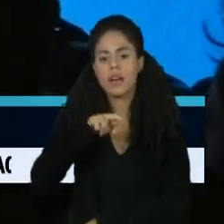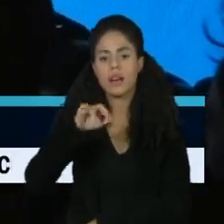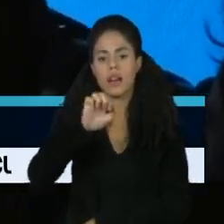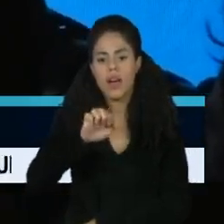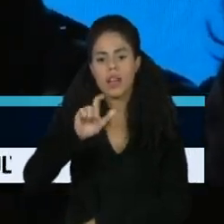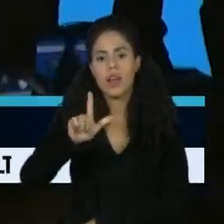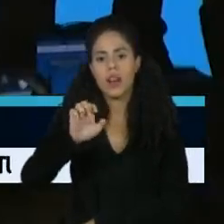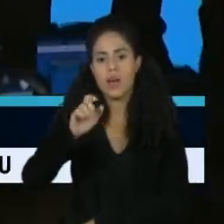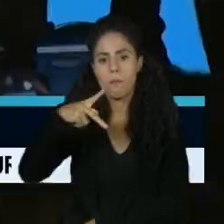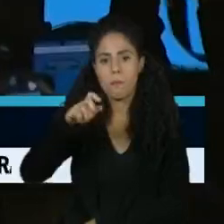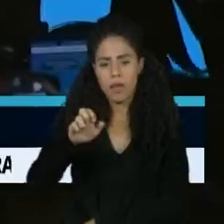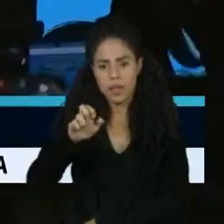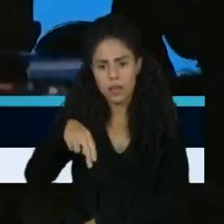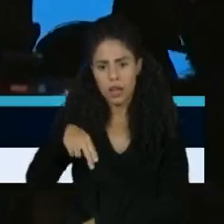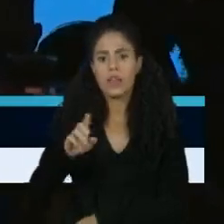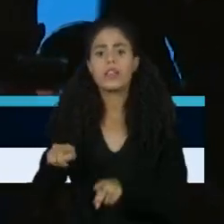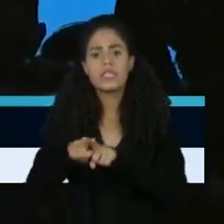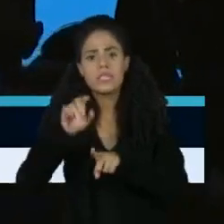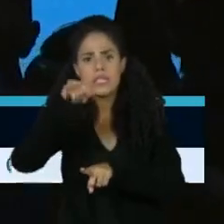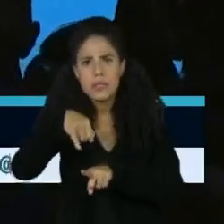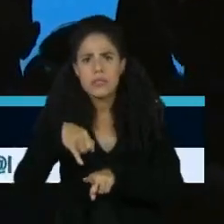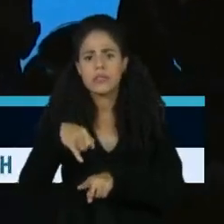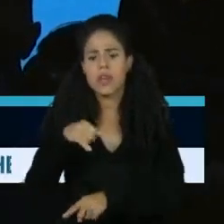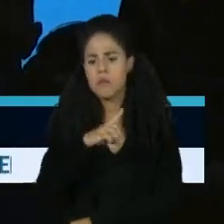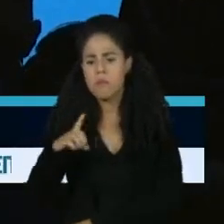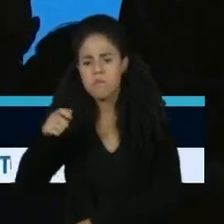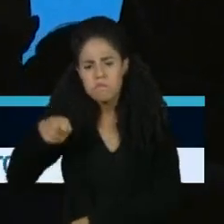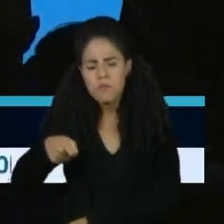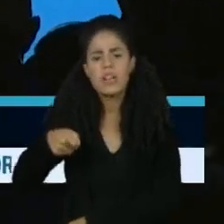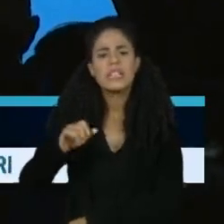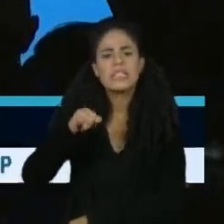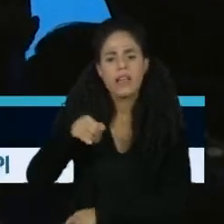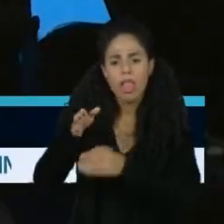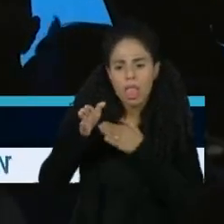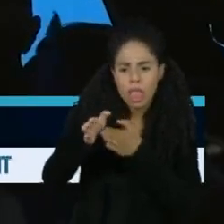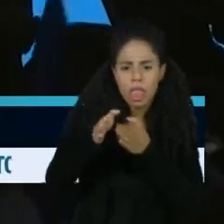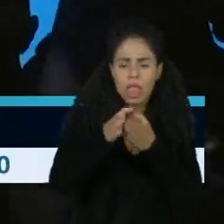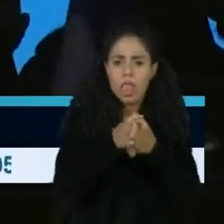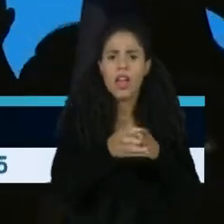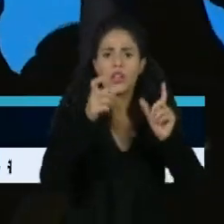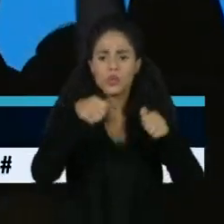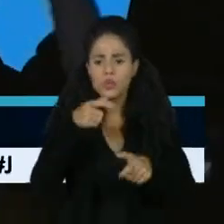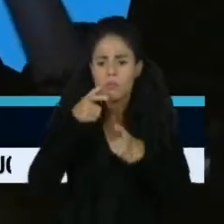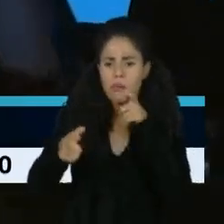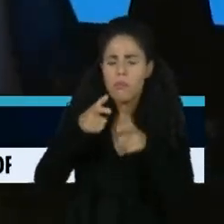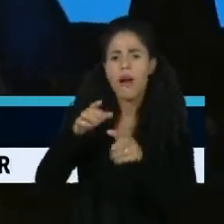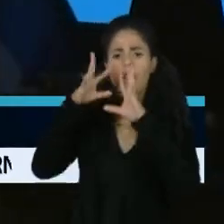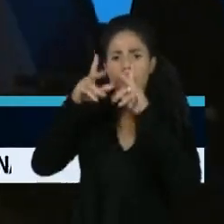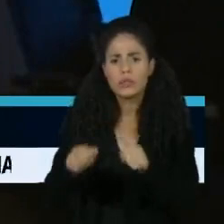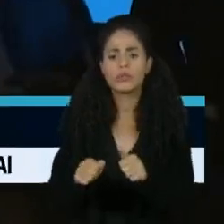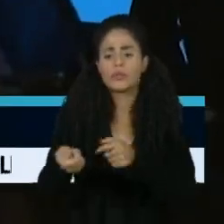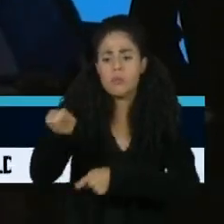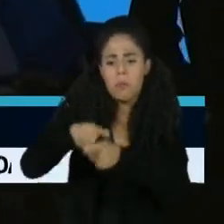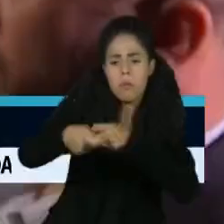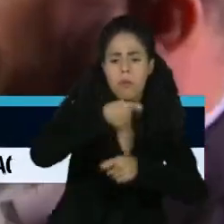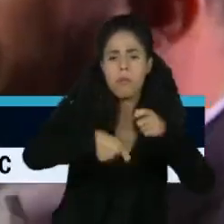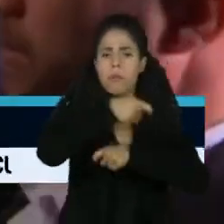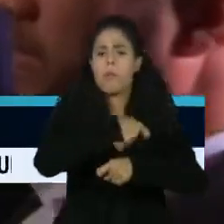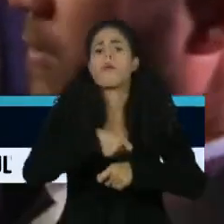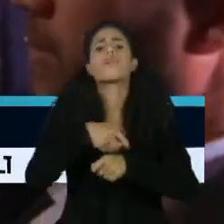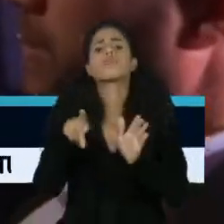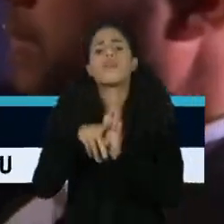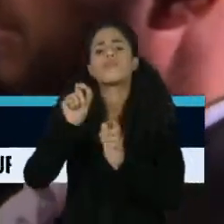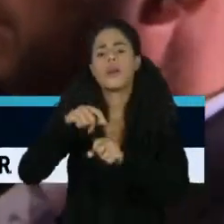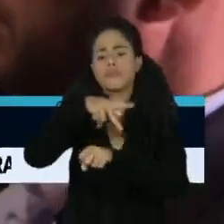Aliança Militar ocidental agora suavizou o discurso e direcionou Os questionamentos a situação econômica do país